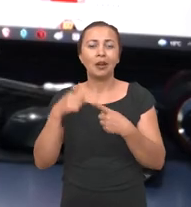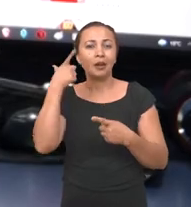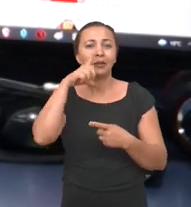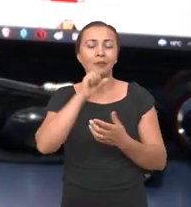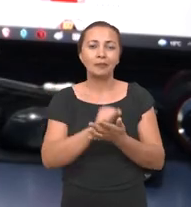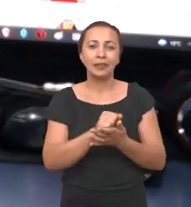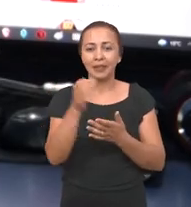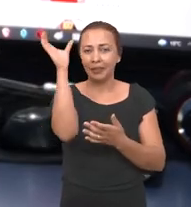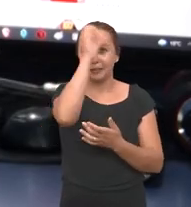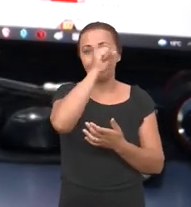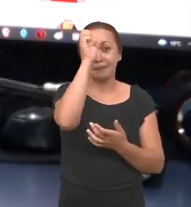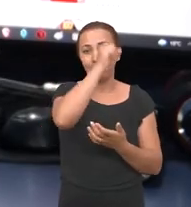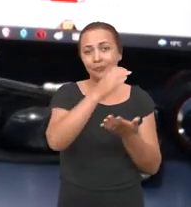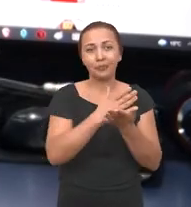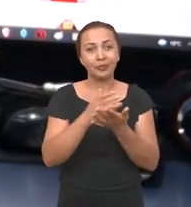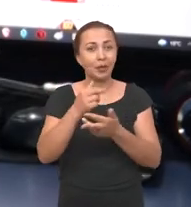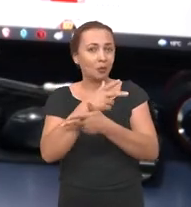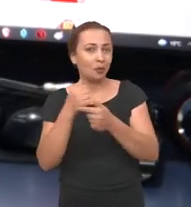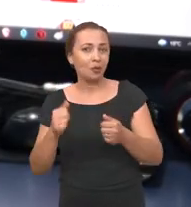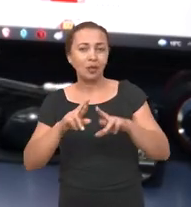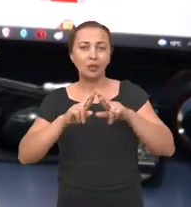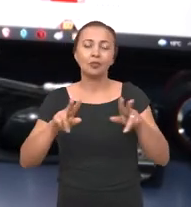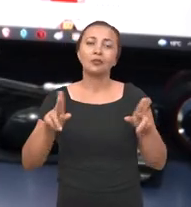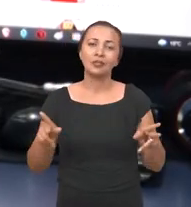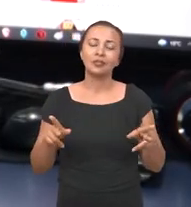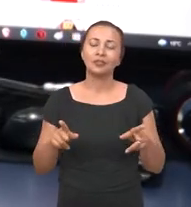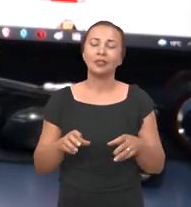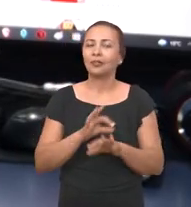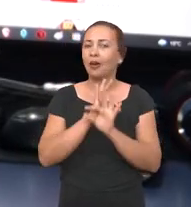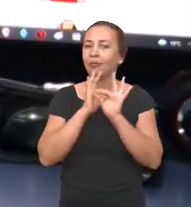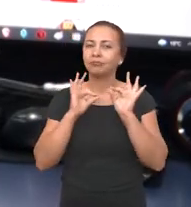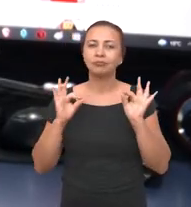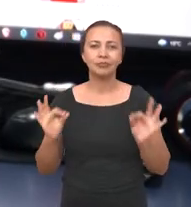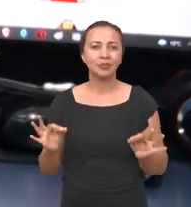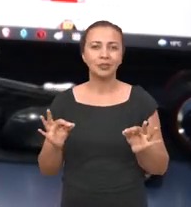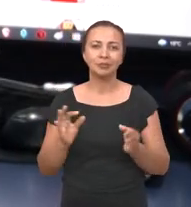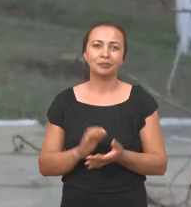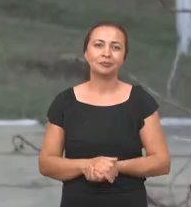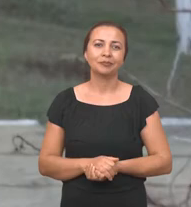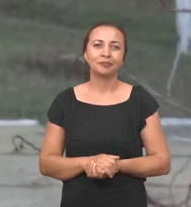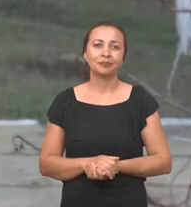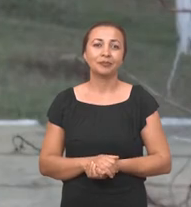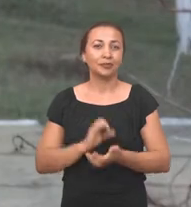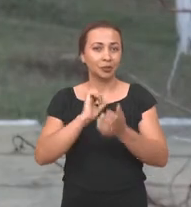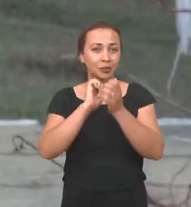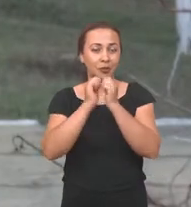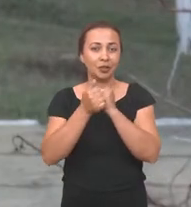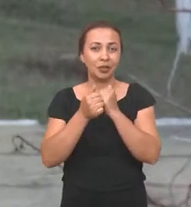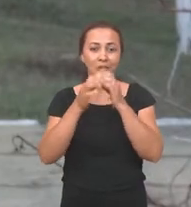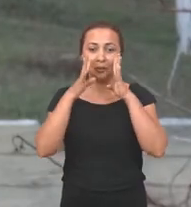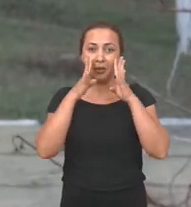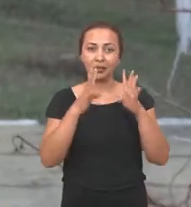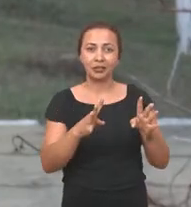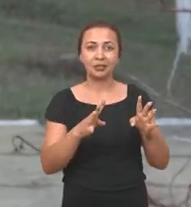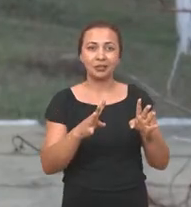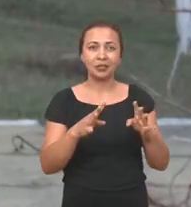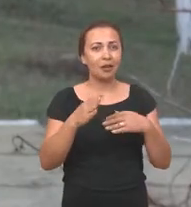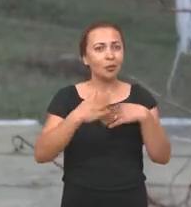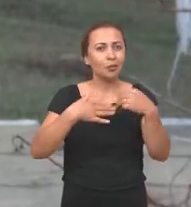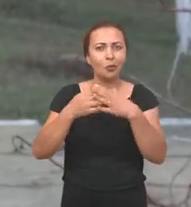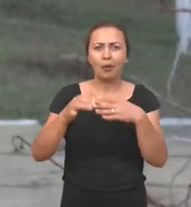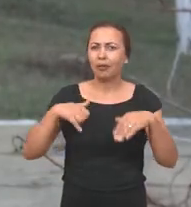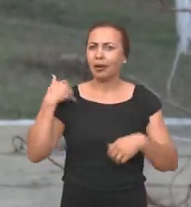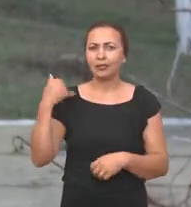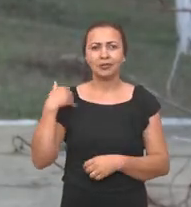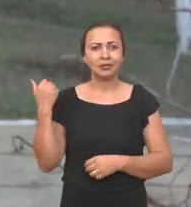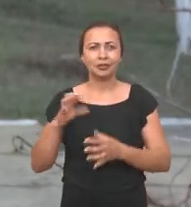conseguiu aprender alguma coisa diferente e foi muito bom essa experiência. E o game, ele chama a atenção de quaisquer